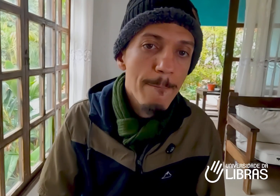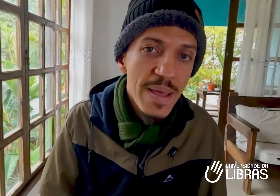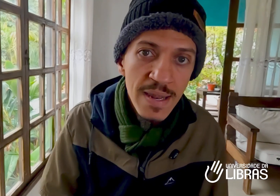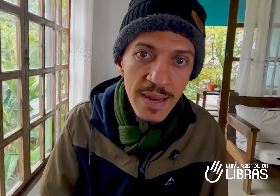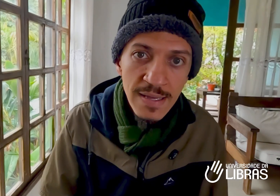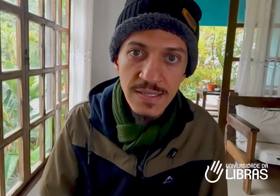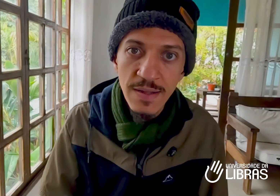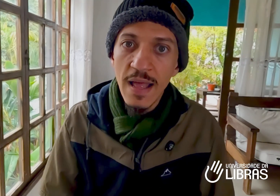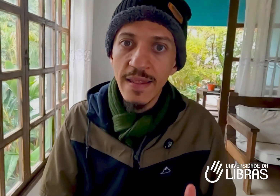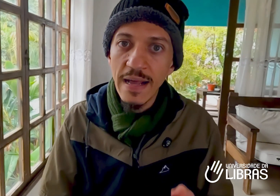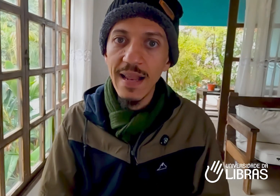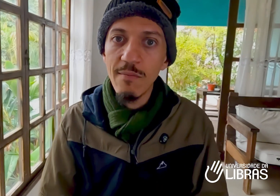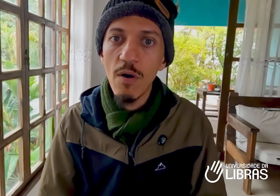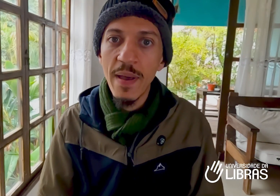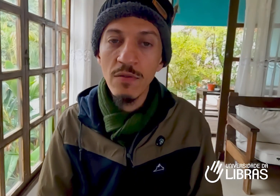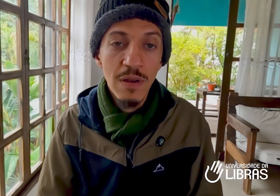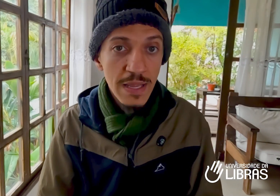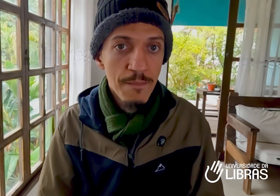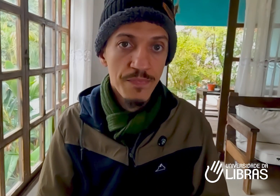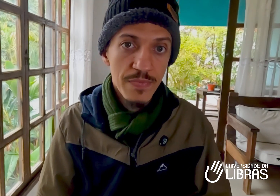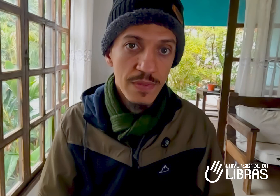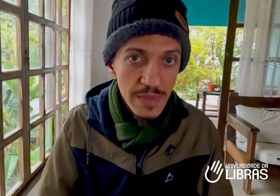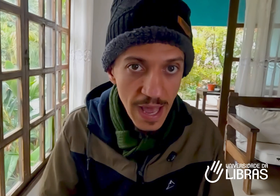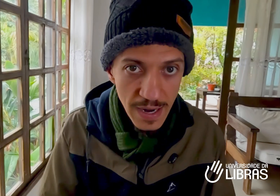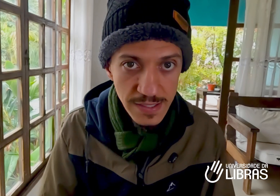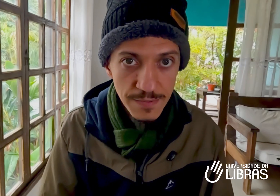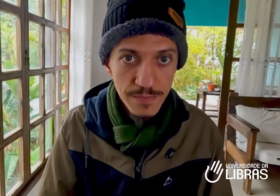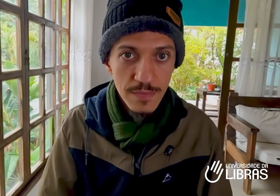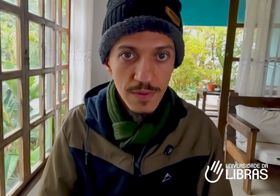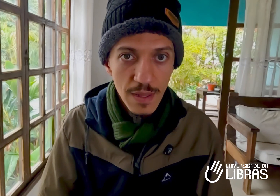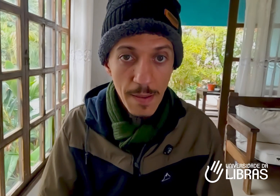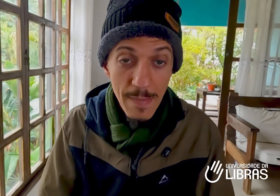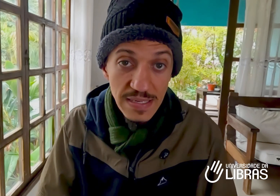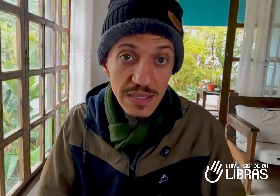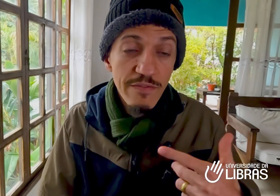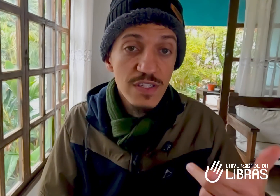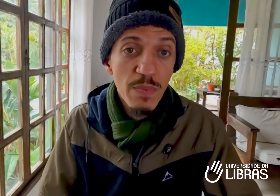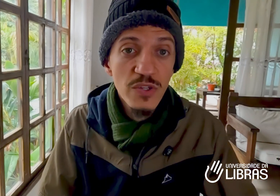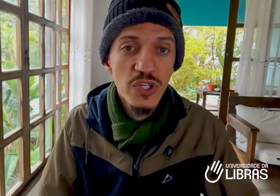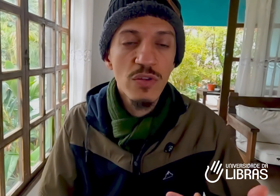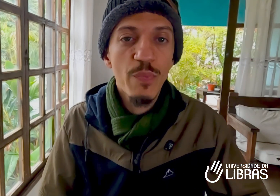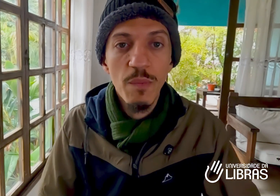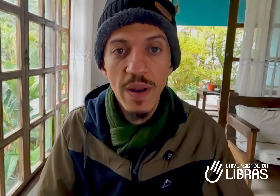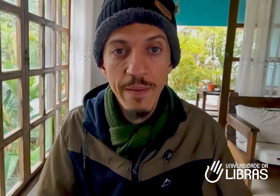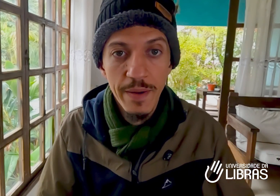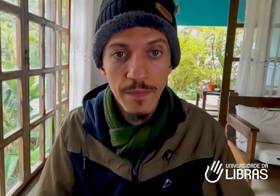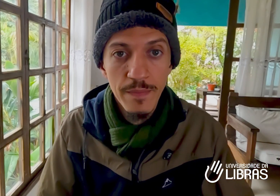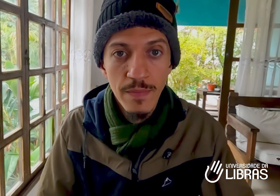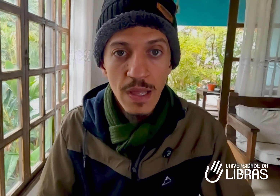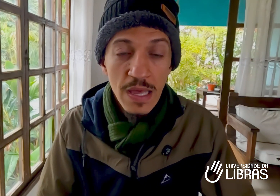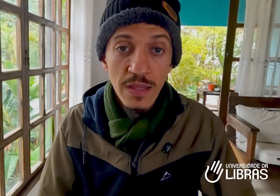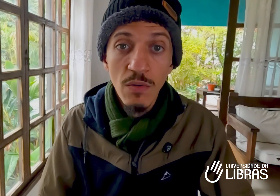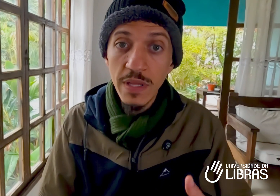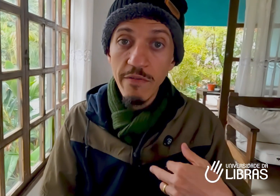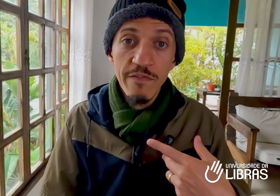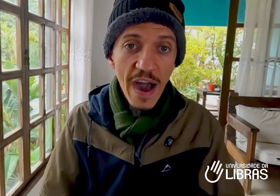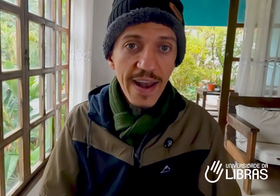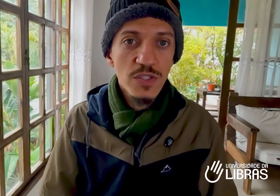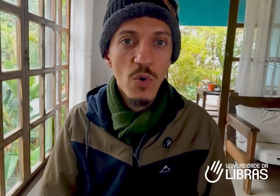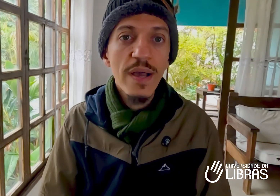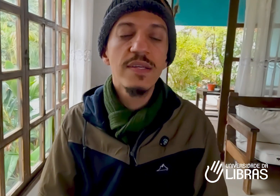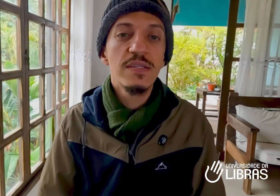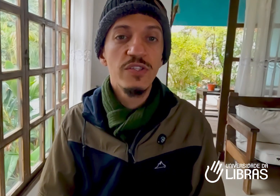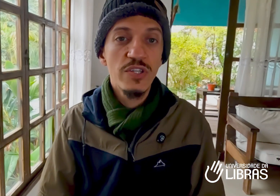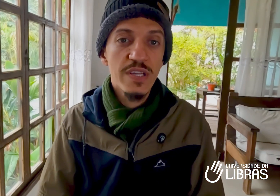não apenas daquele momento ali delas, mas já estava expandindo o problema. Então teve